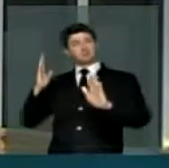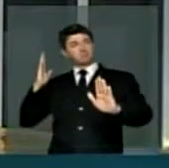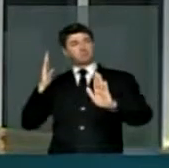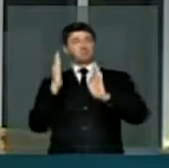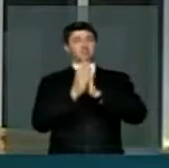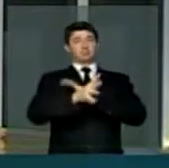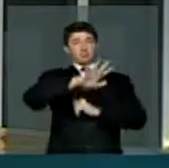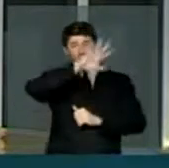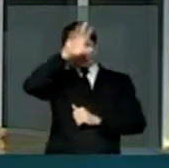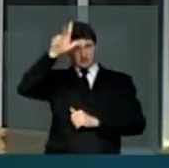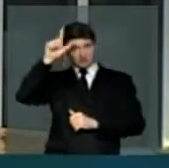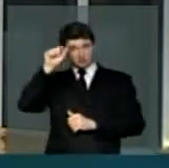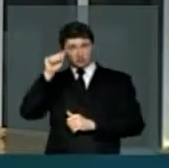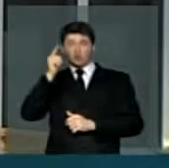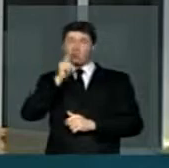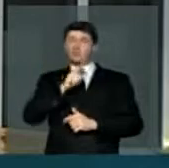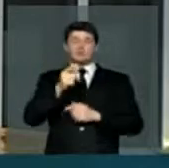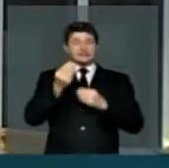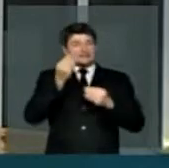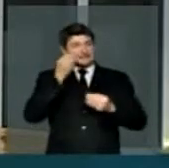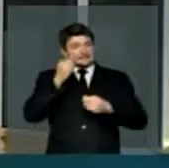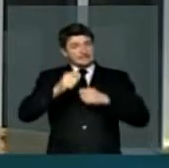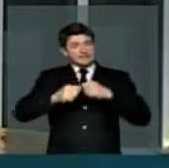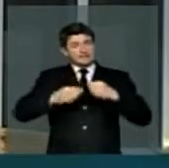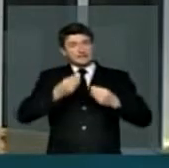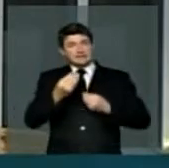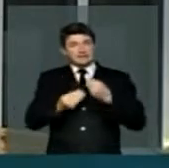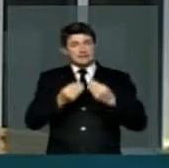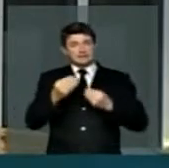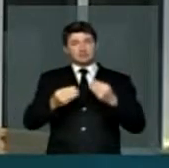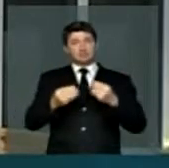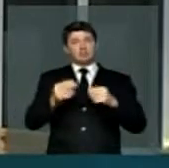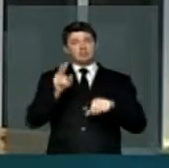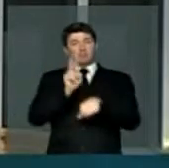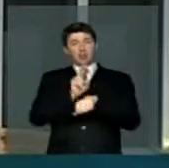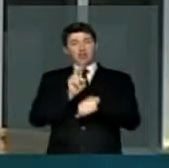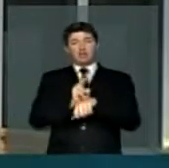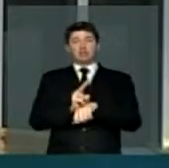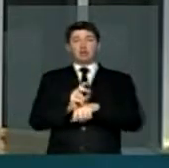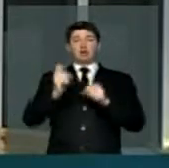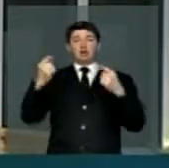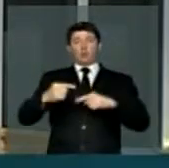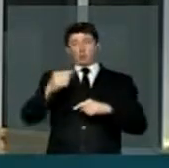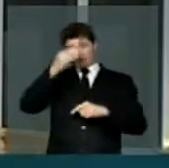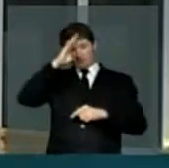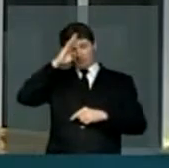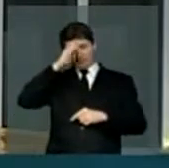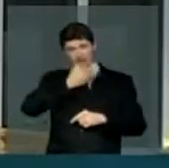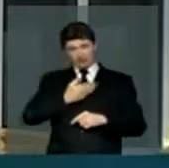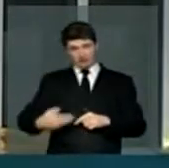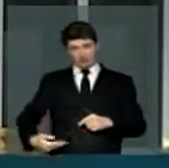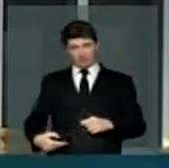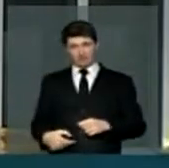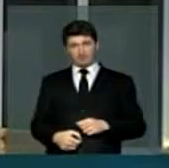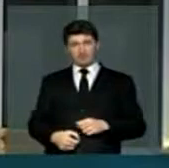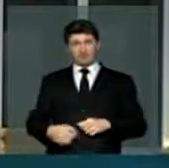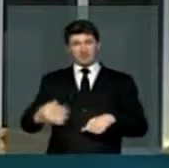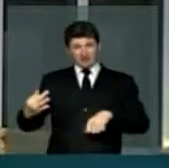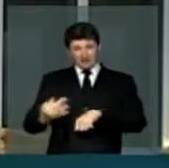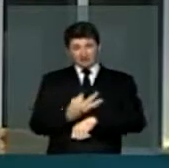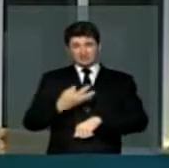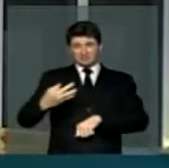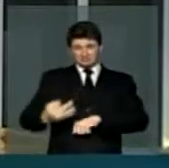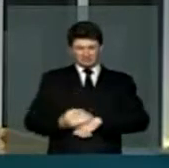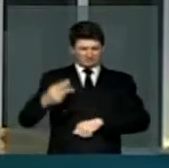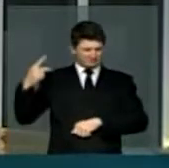amazônica buscando construir uma forma de resistência ao regime militar? Conseguiria aguentar torturas frequentes